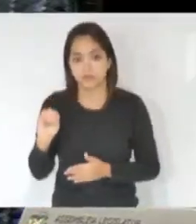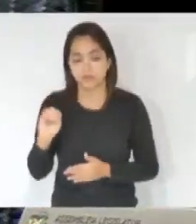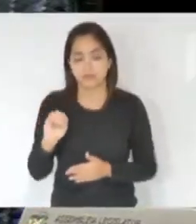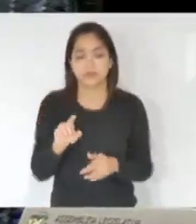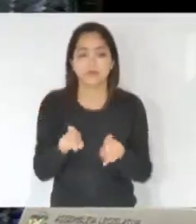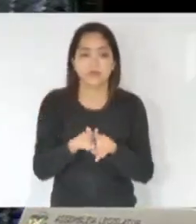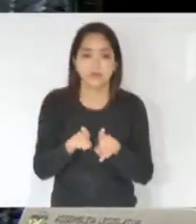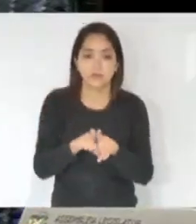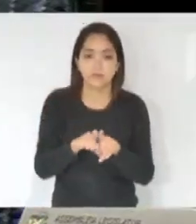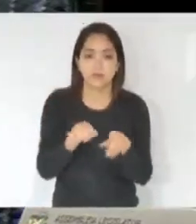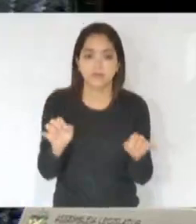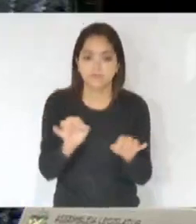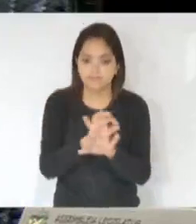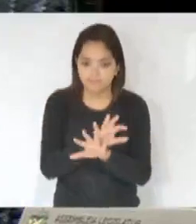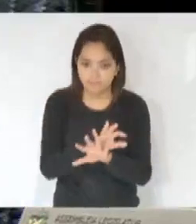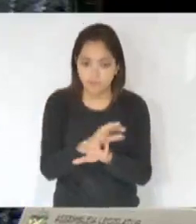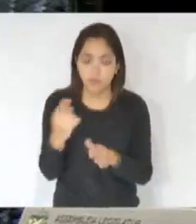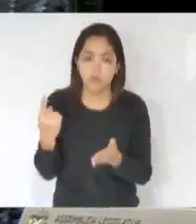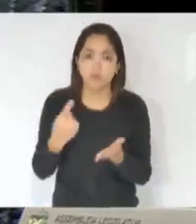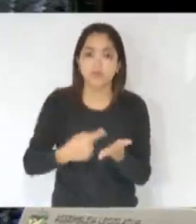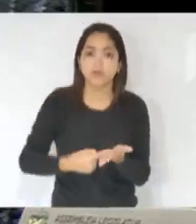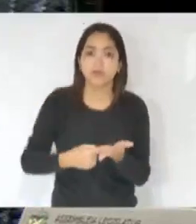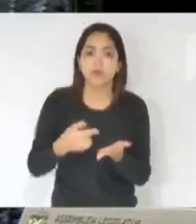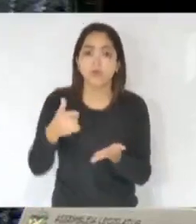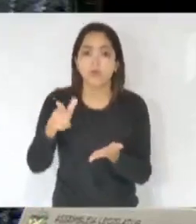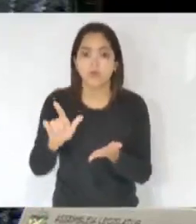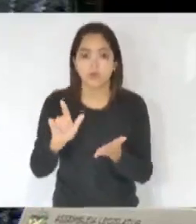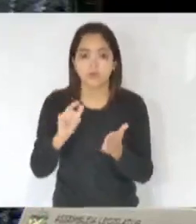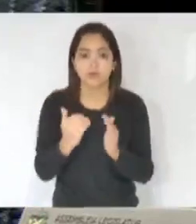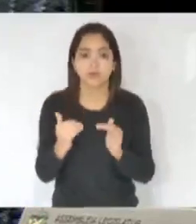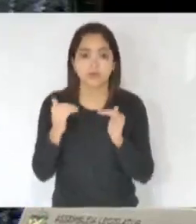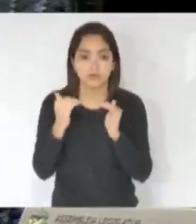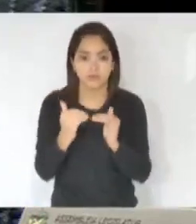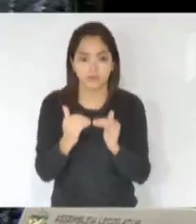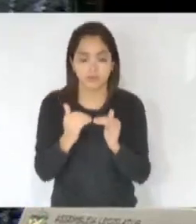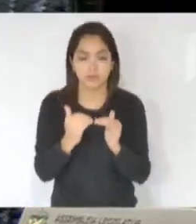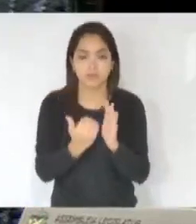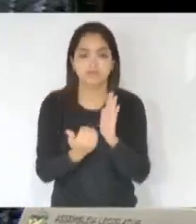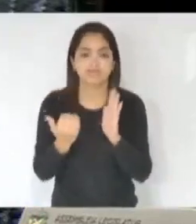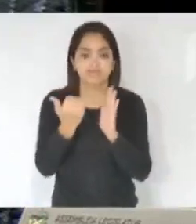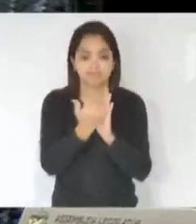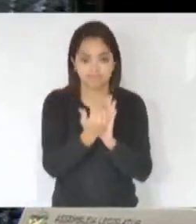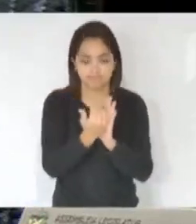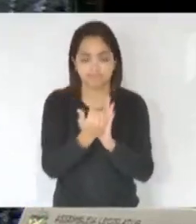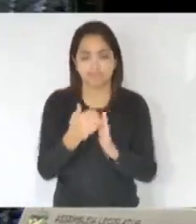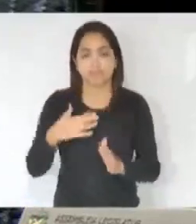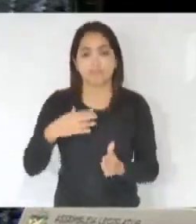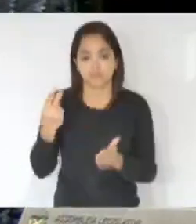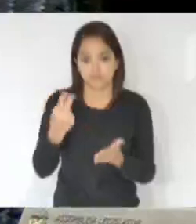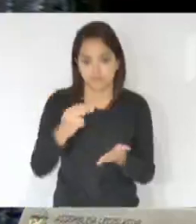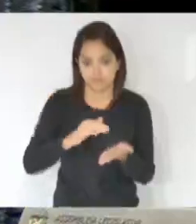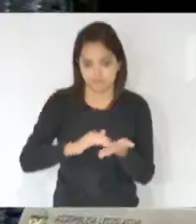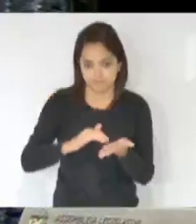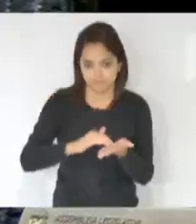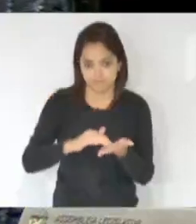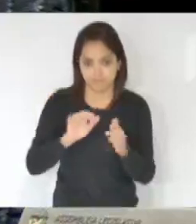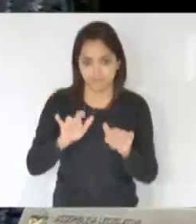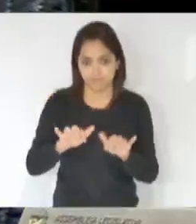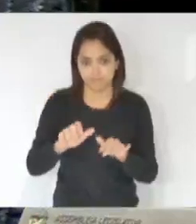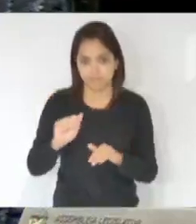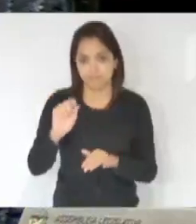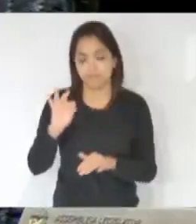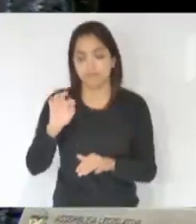o senhor presidente encerrou a sessão e convocou outra extraordinária para as 16 horas e 26 minutos. Para constar, eu, segundo o secretário, lavei a presente